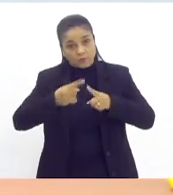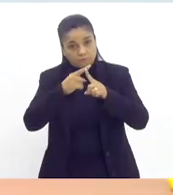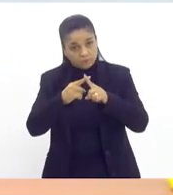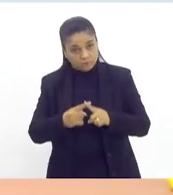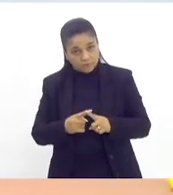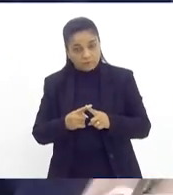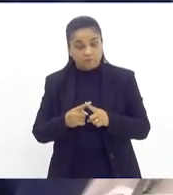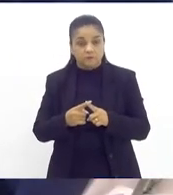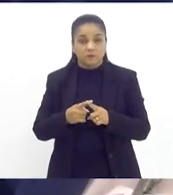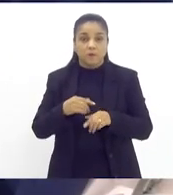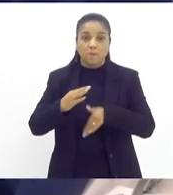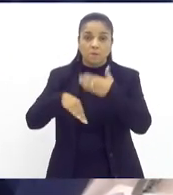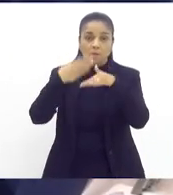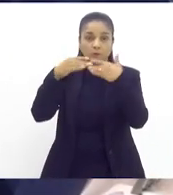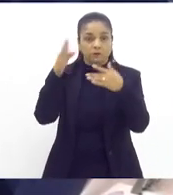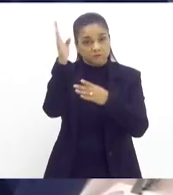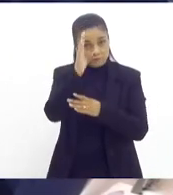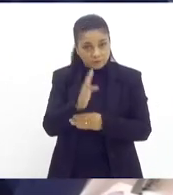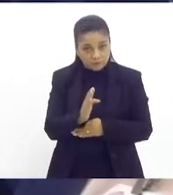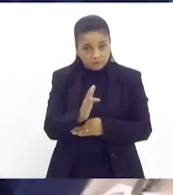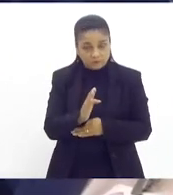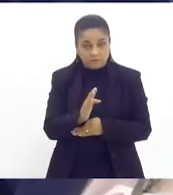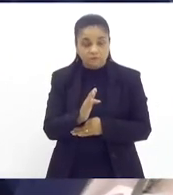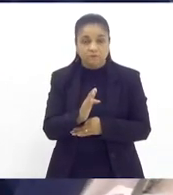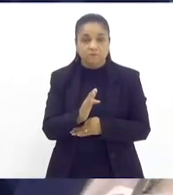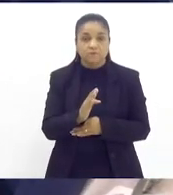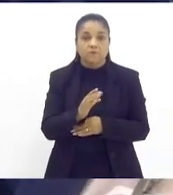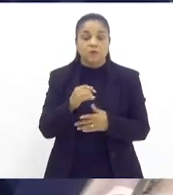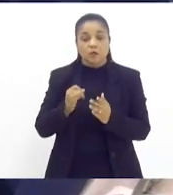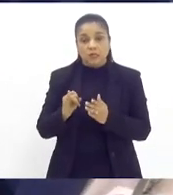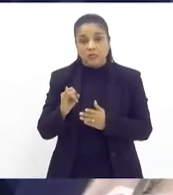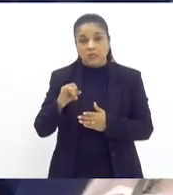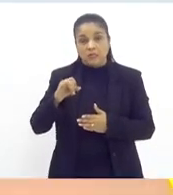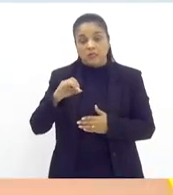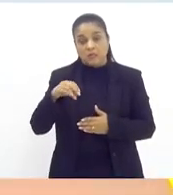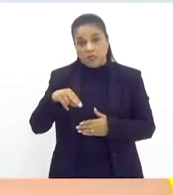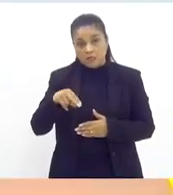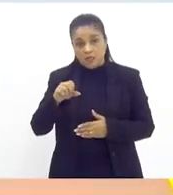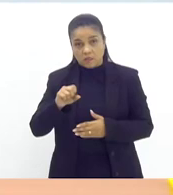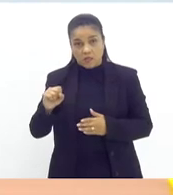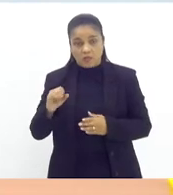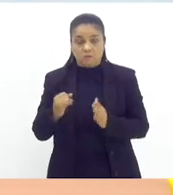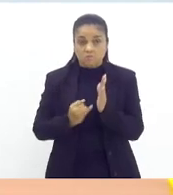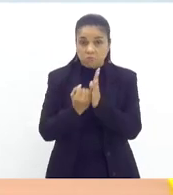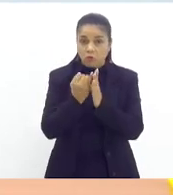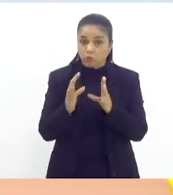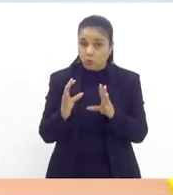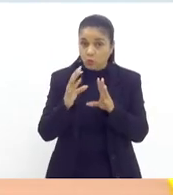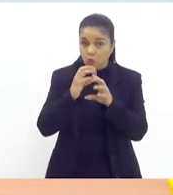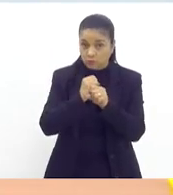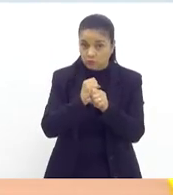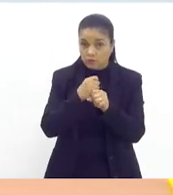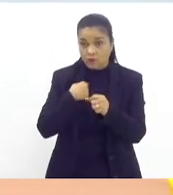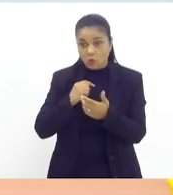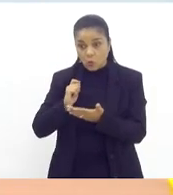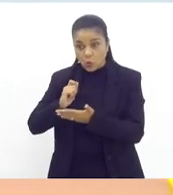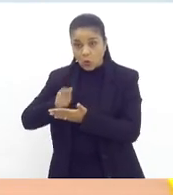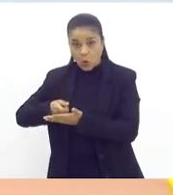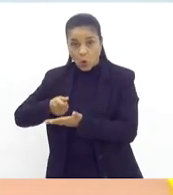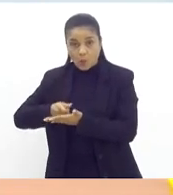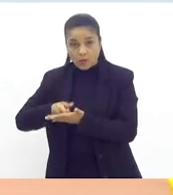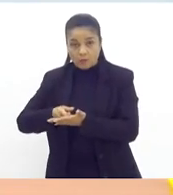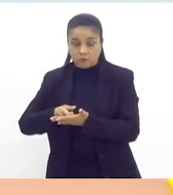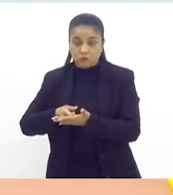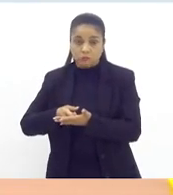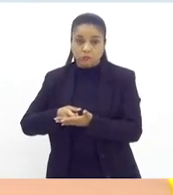da produção nacional, porque o ISS é um imposto cumulativo, e eu estou cobrando imposto na cadeia que não estou